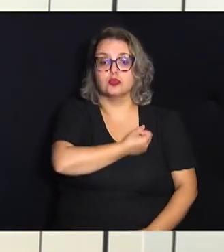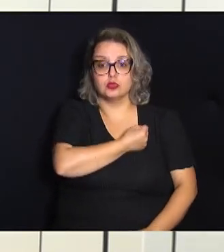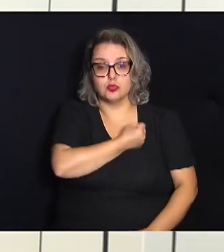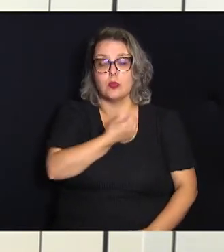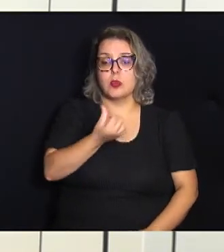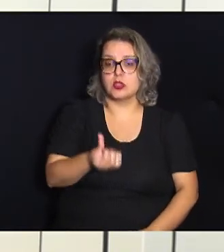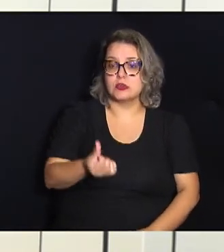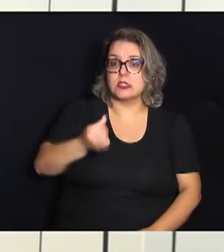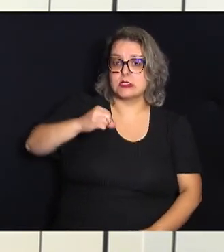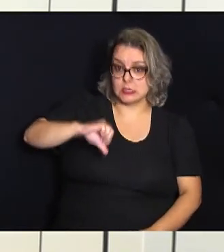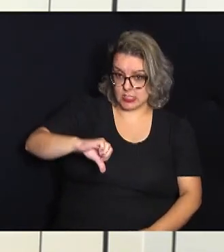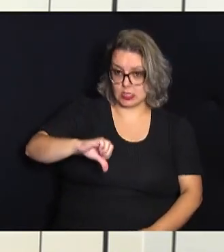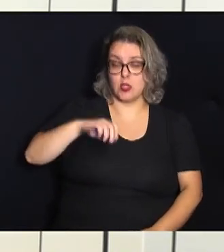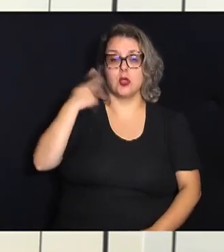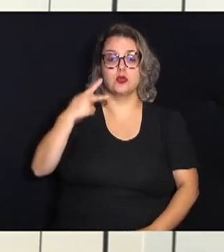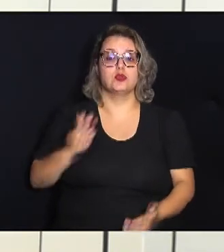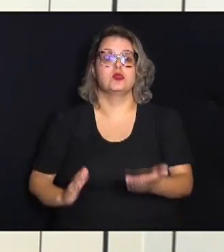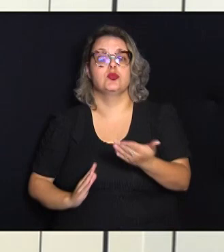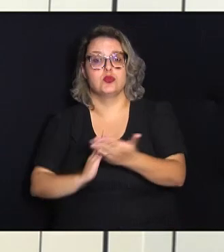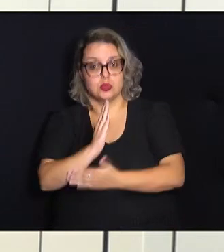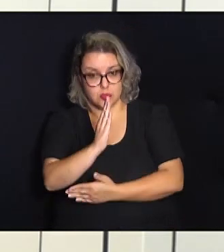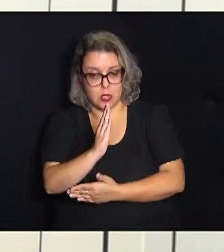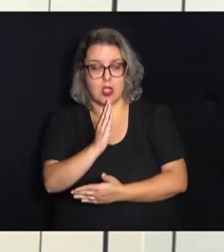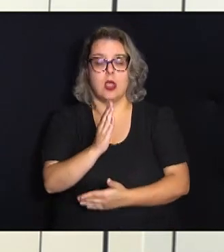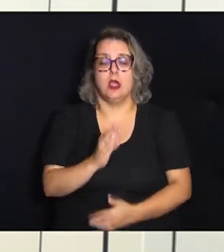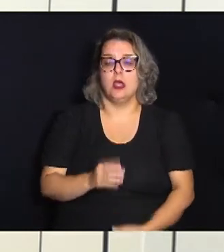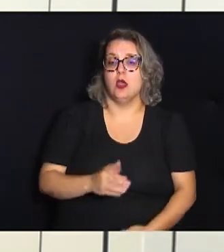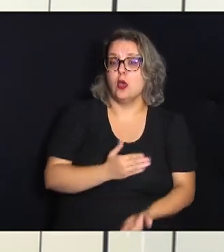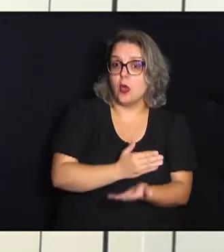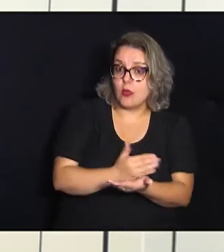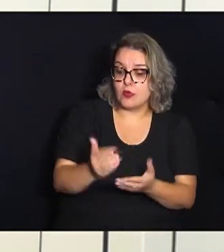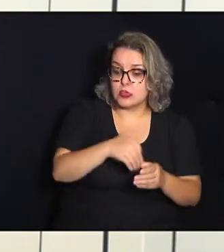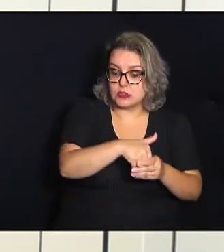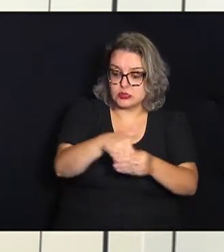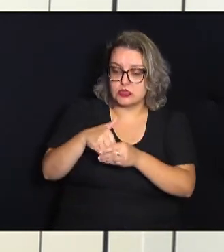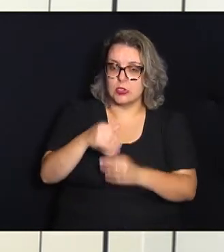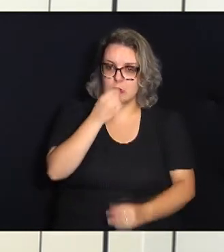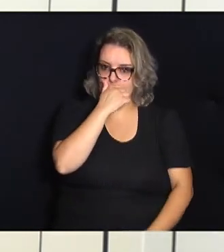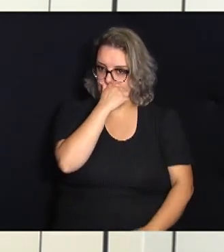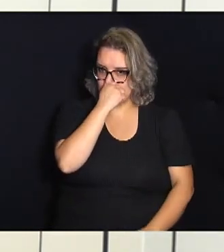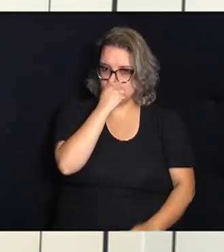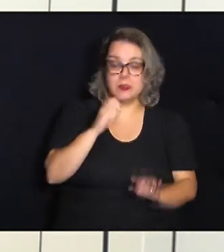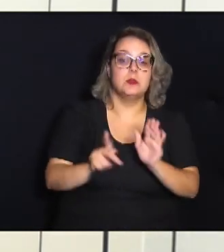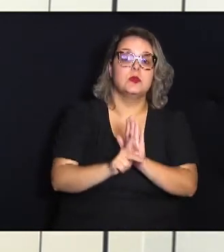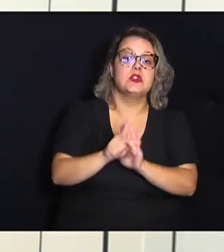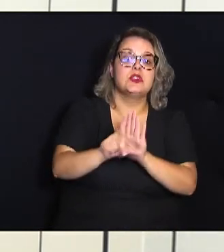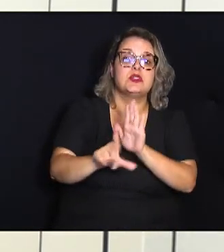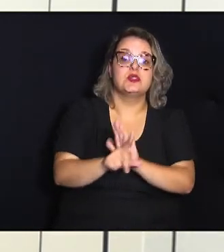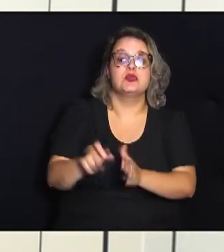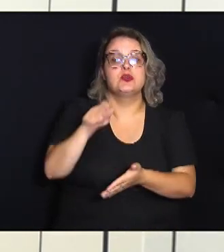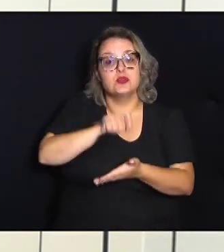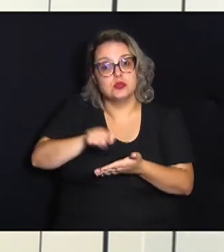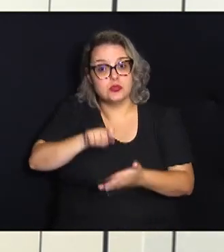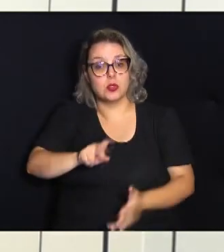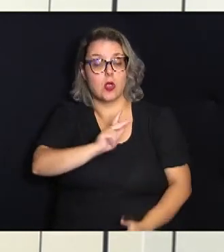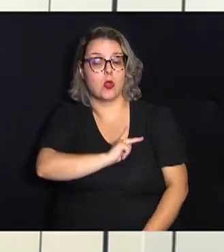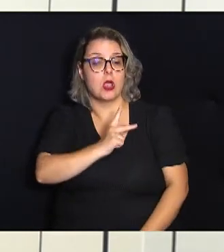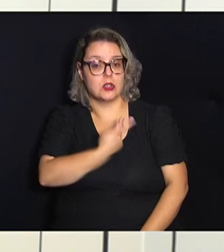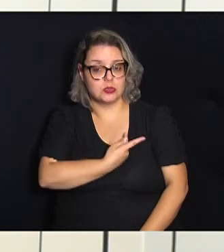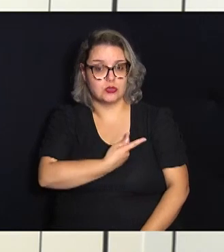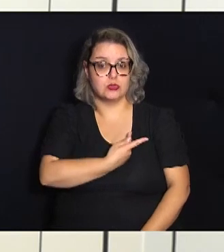e os vereadores aprovaram em votação inicial o projeto de lei de autoria do vereador Paulo Haddad,